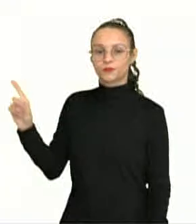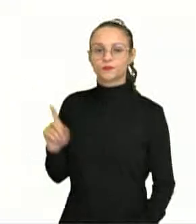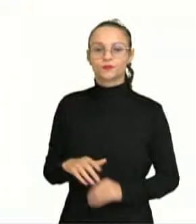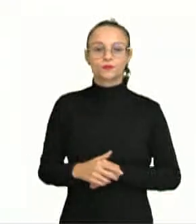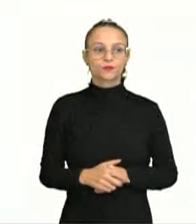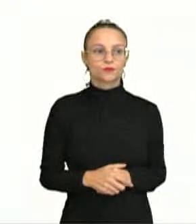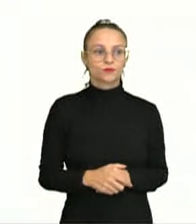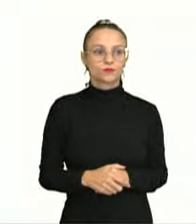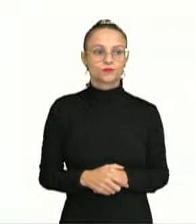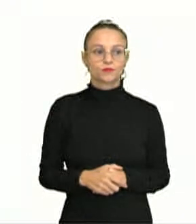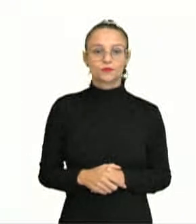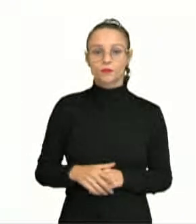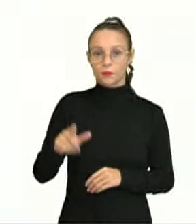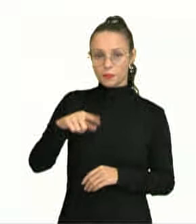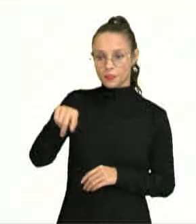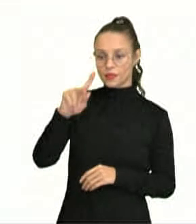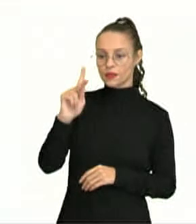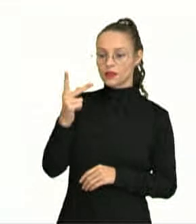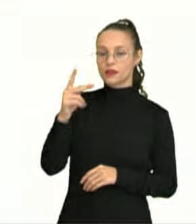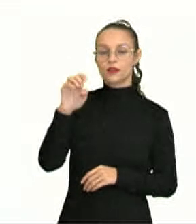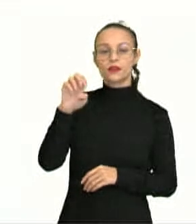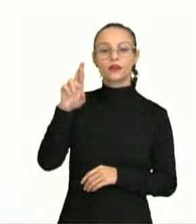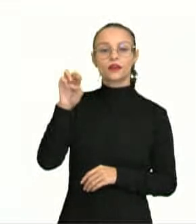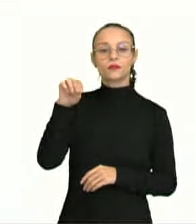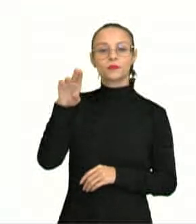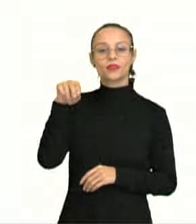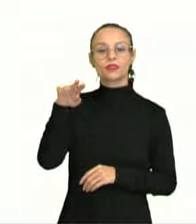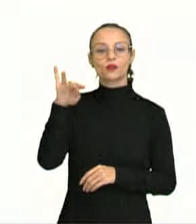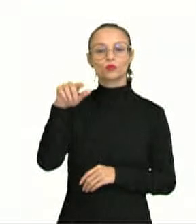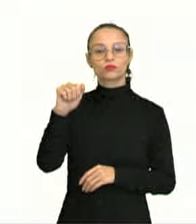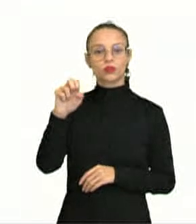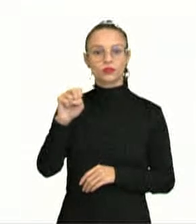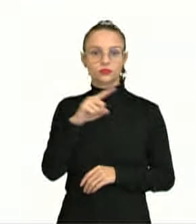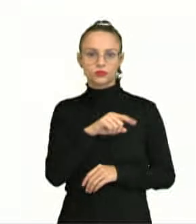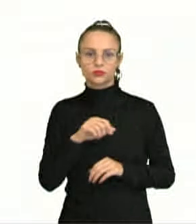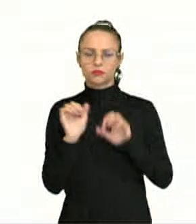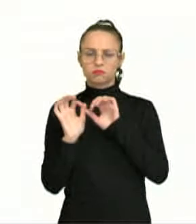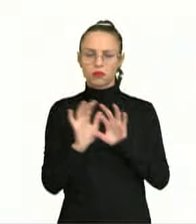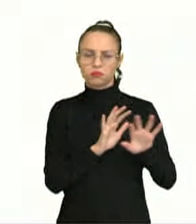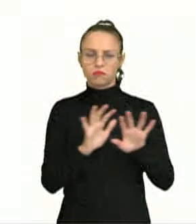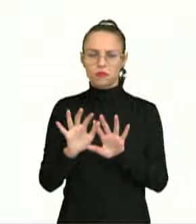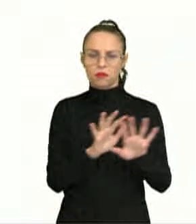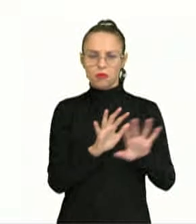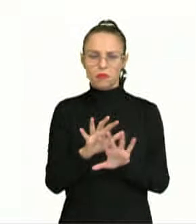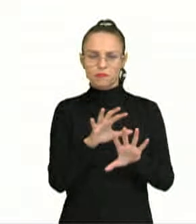Os hermeneutas ocupariam a cidade e paralisariam